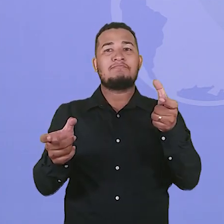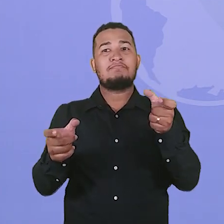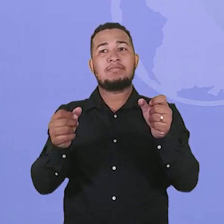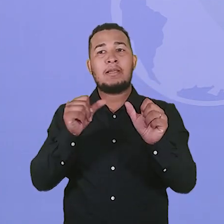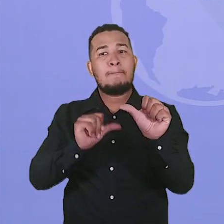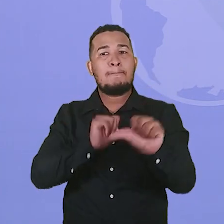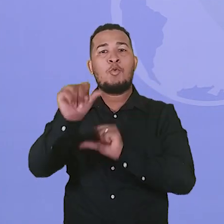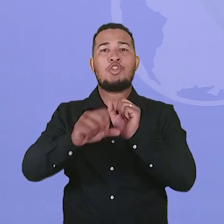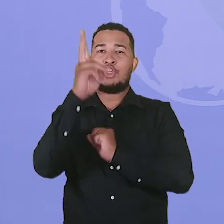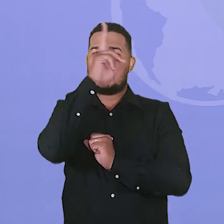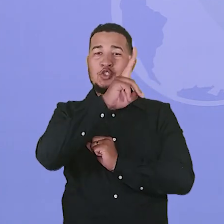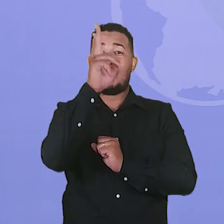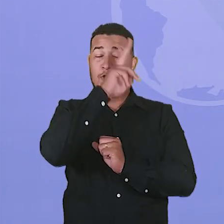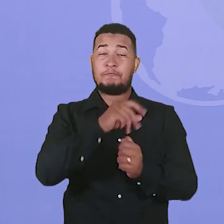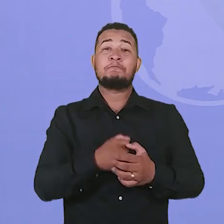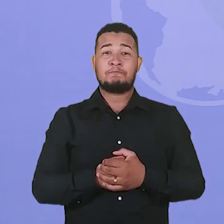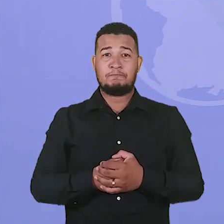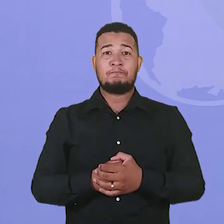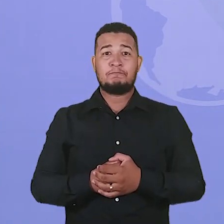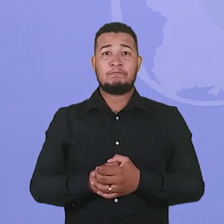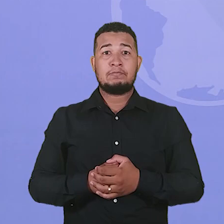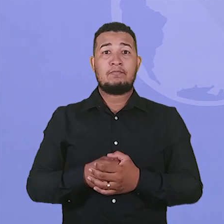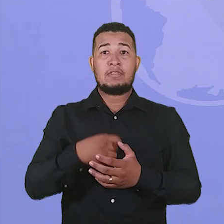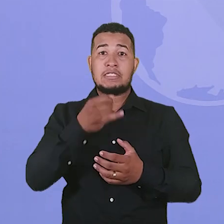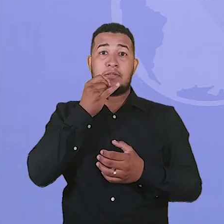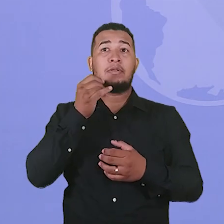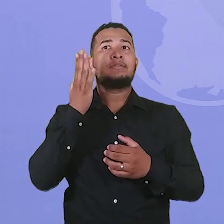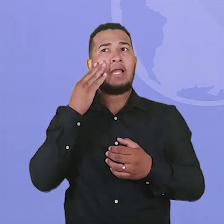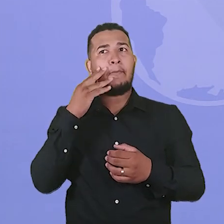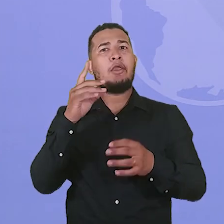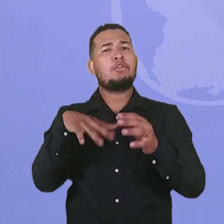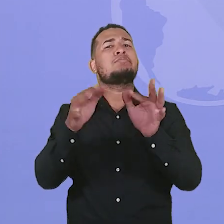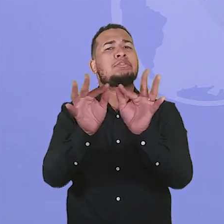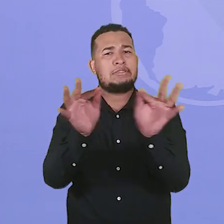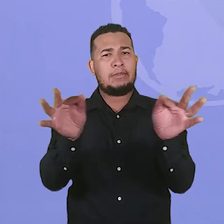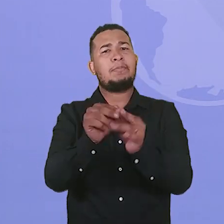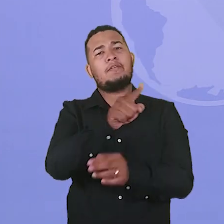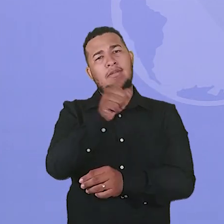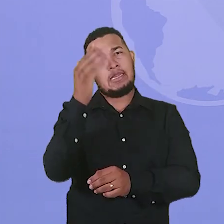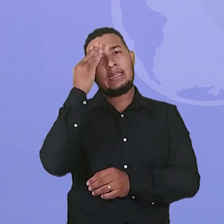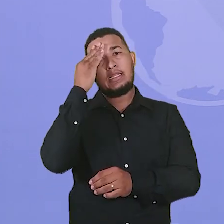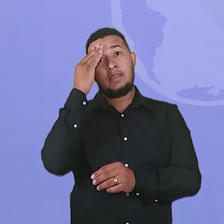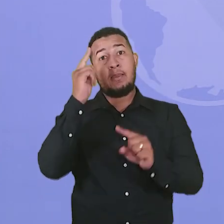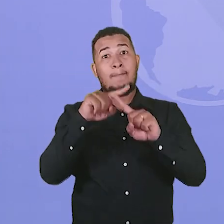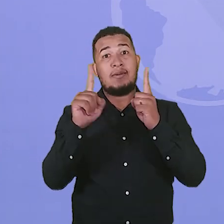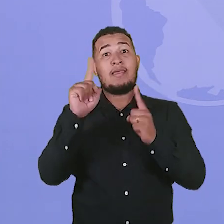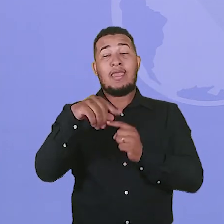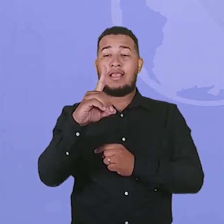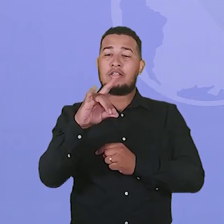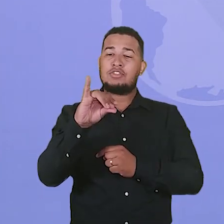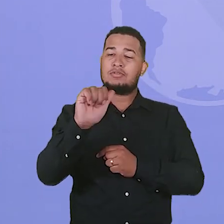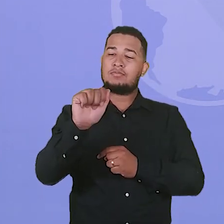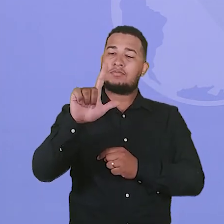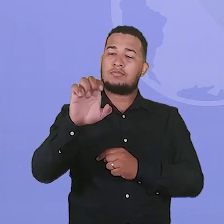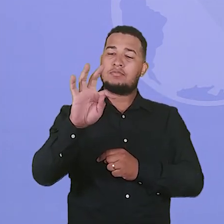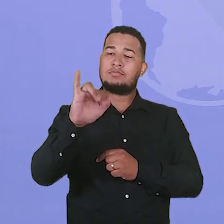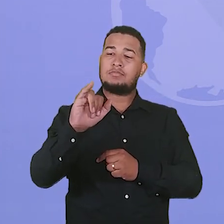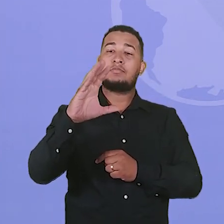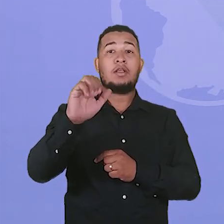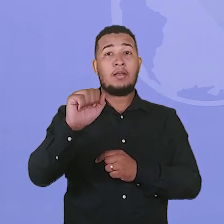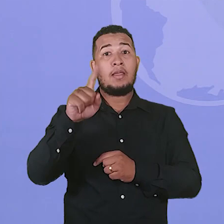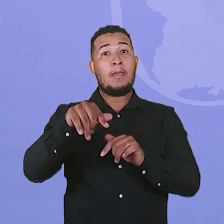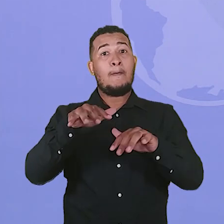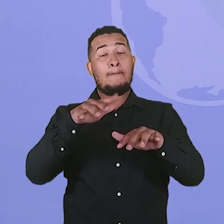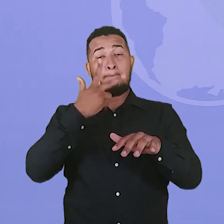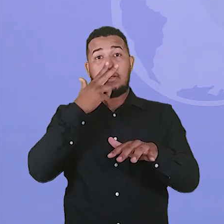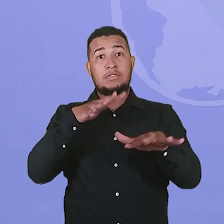a história. De maneira, estou aqui simplificando bastante, mas essa é a dialética, esse